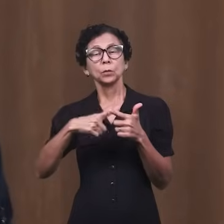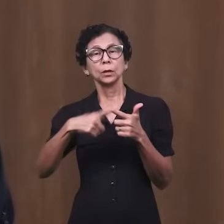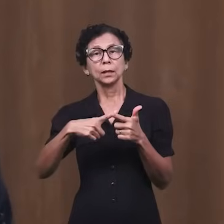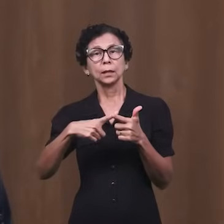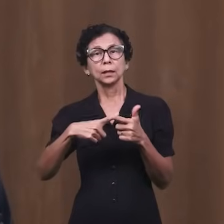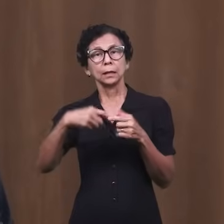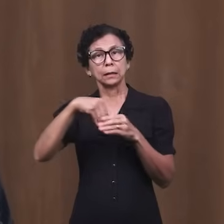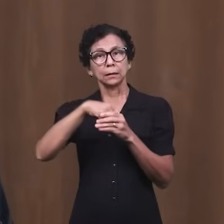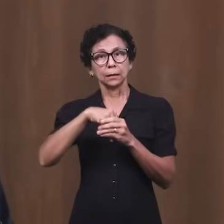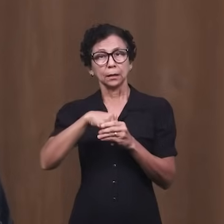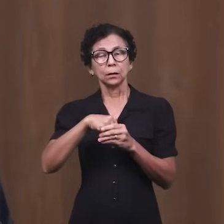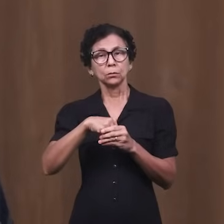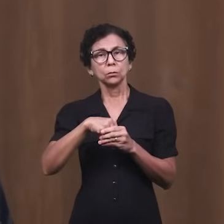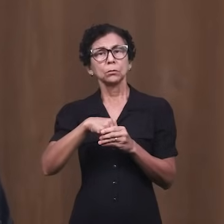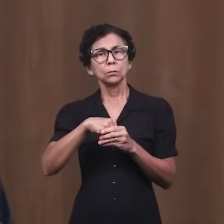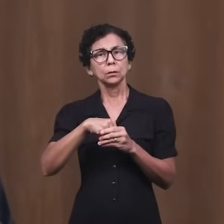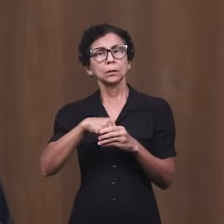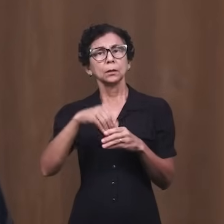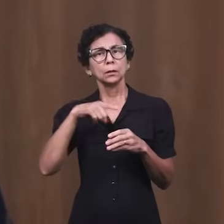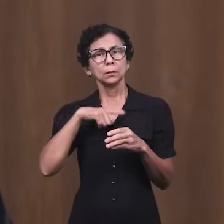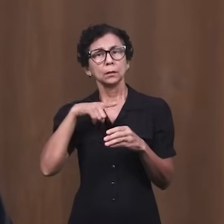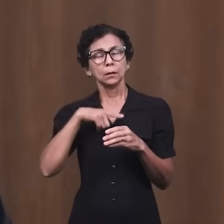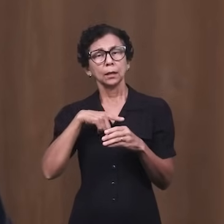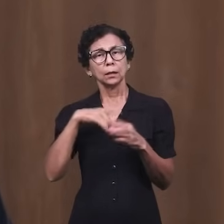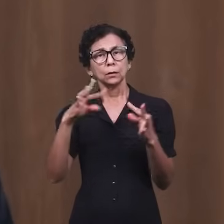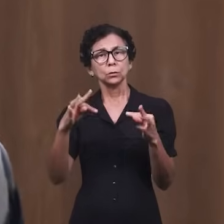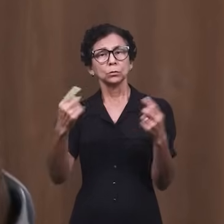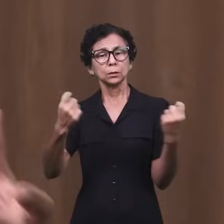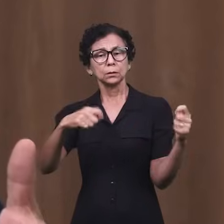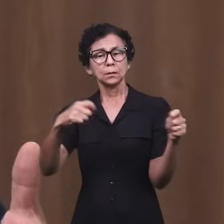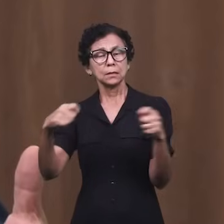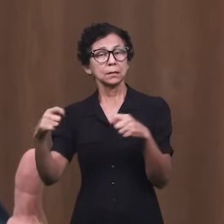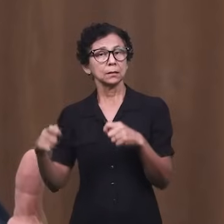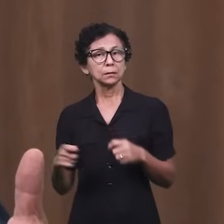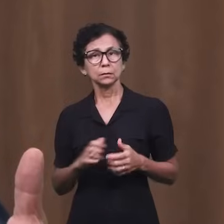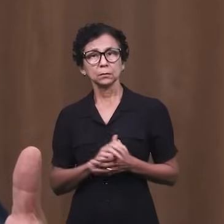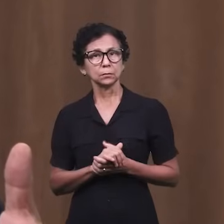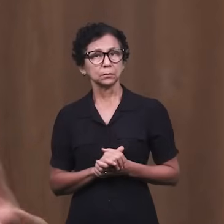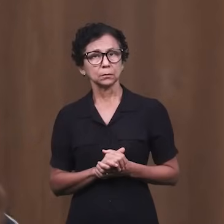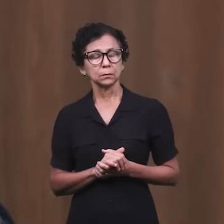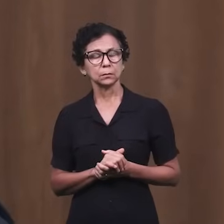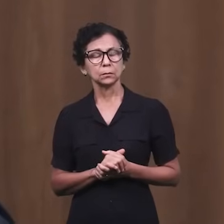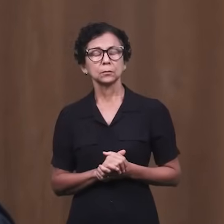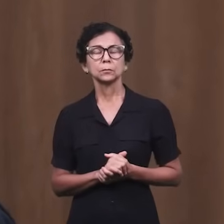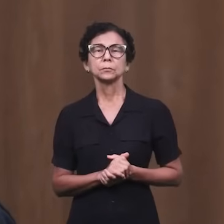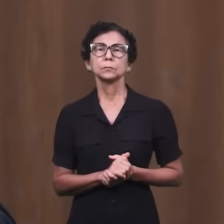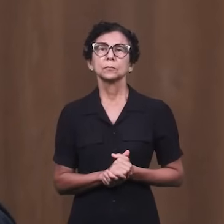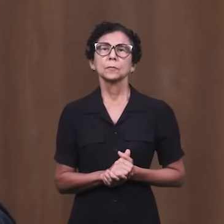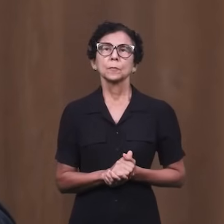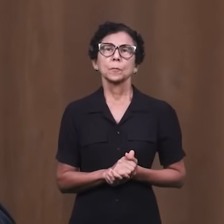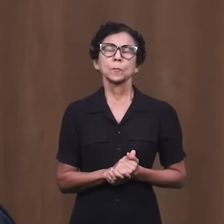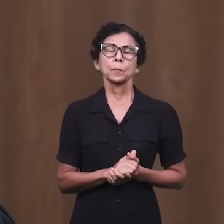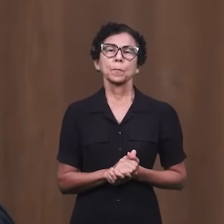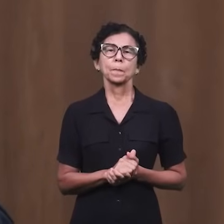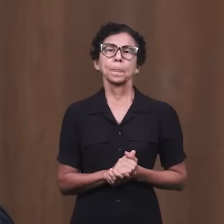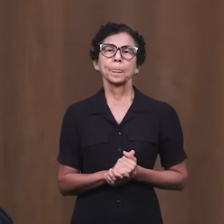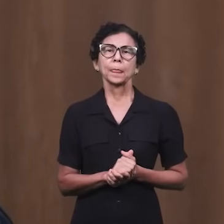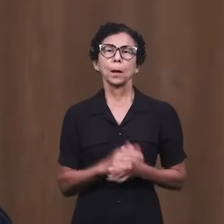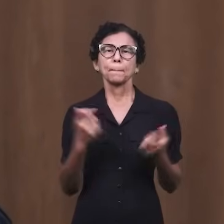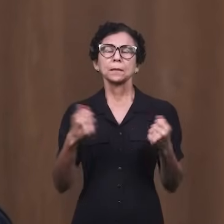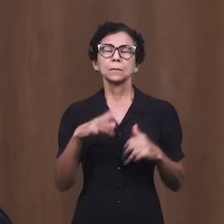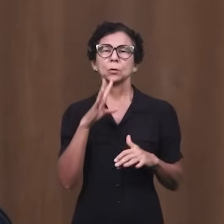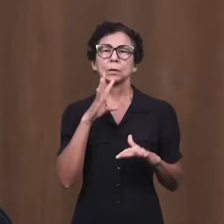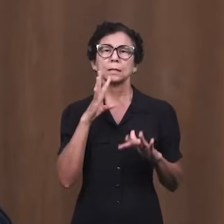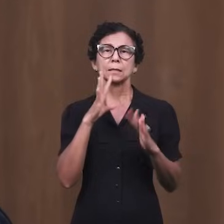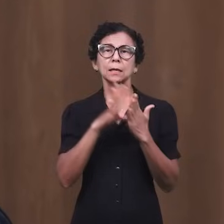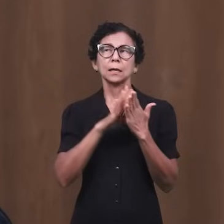nos esforçar para conhecer a Bíblia em seus diversos aspectos Como eu disse isso não vai limitar